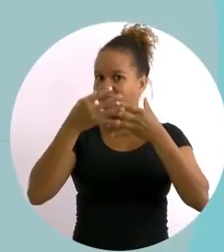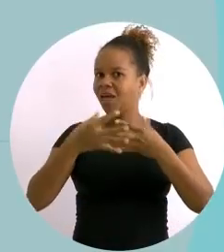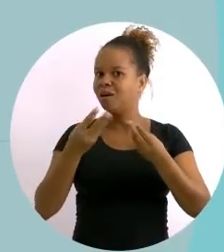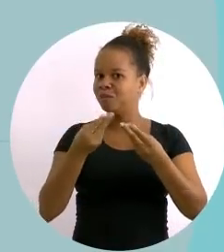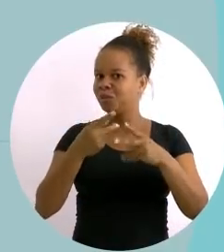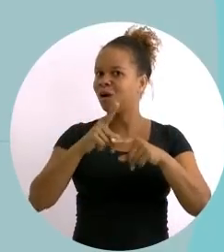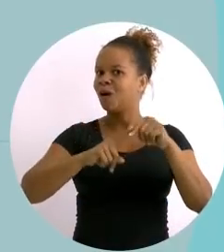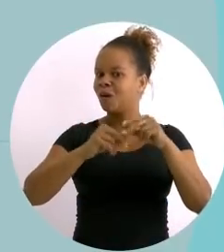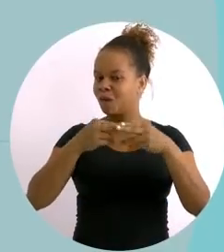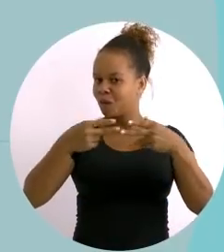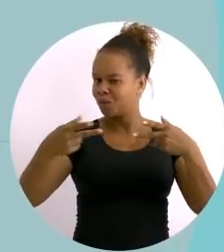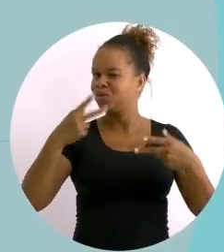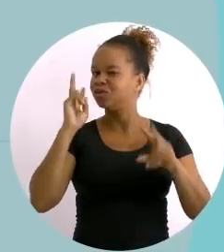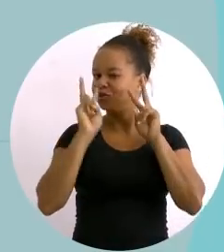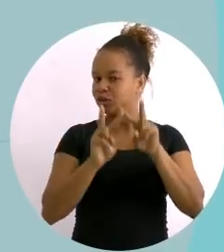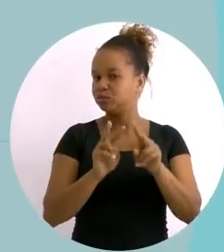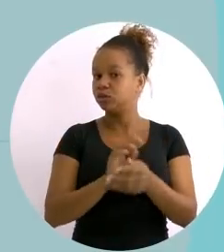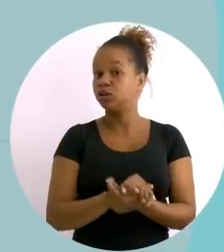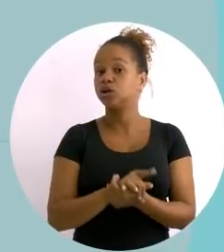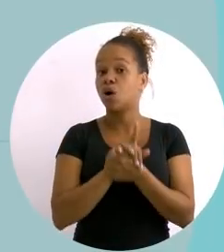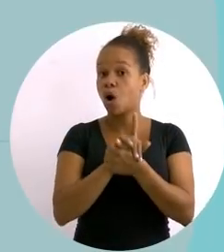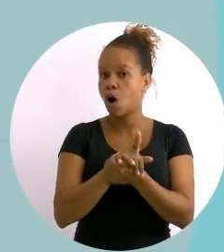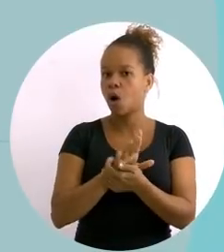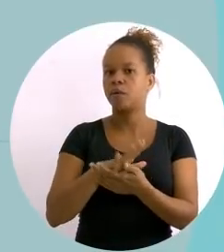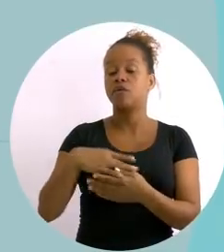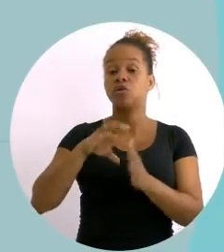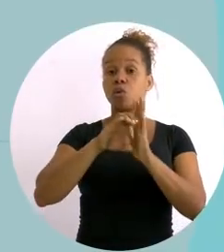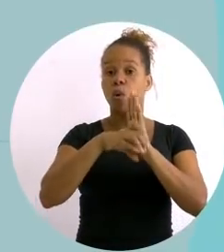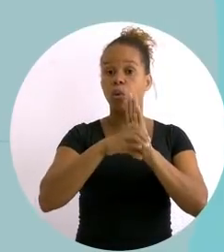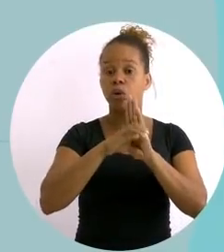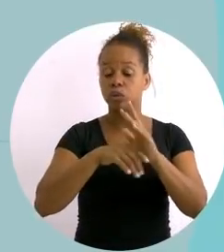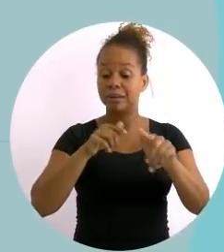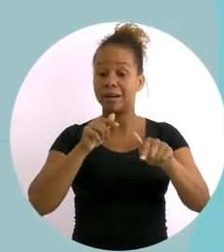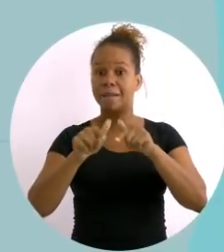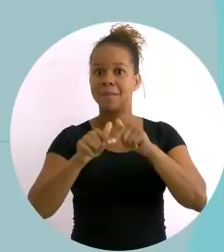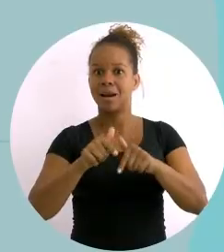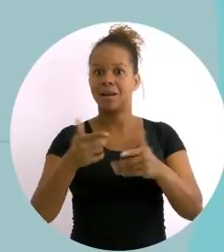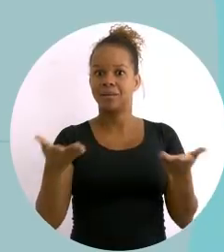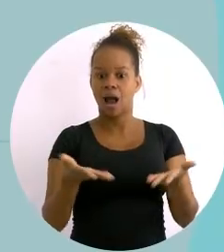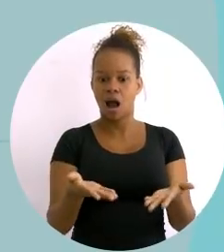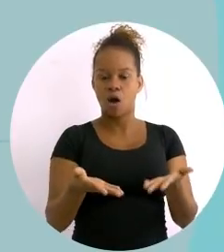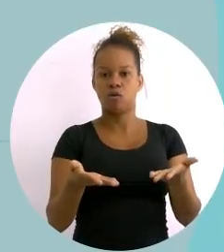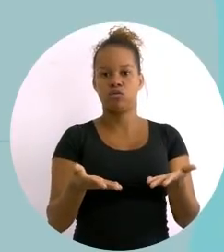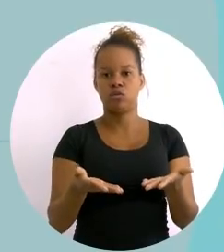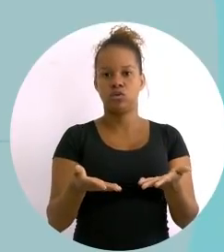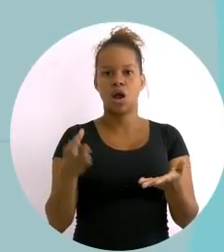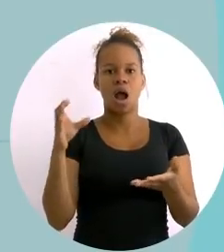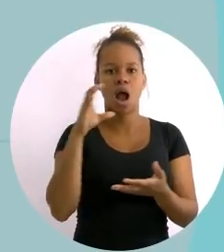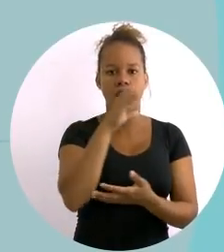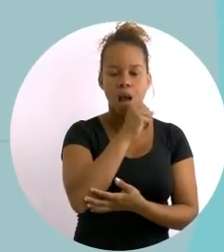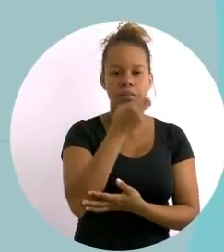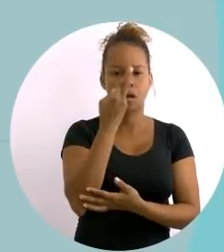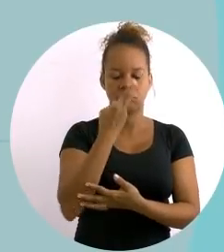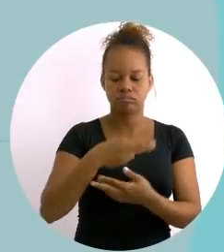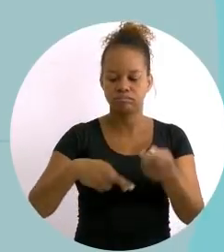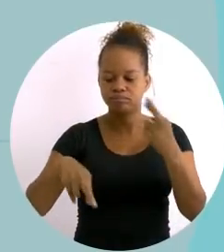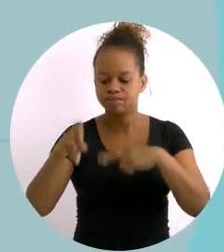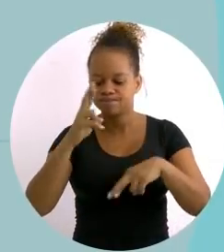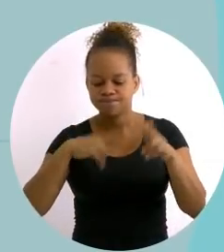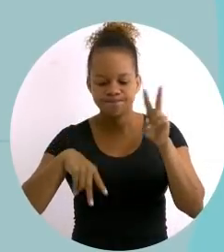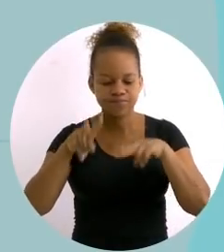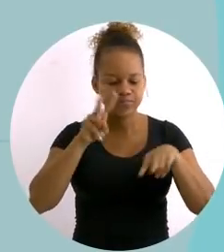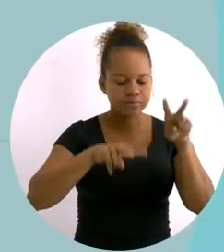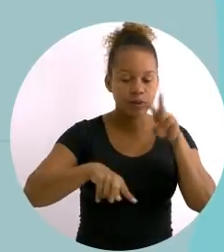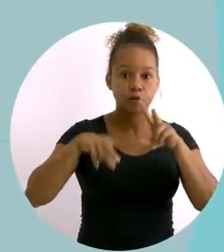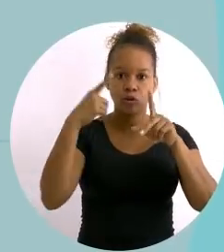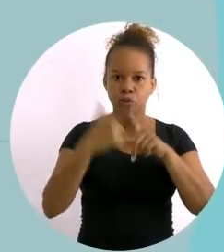agora. Pessoal, voltem aos conteúdos trabalhados até agora, uma rápida revisão de tudo que nós vimos